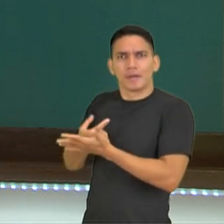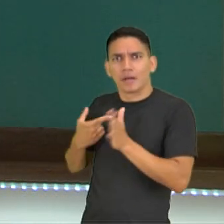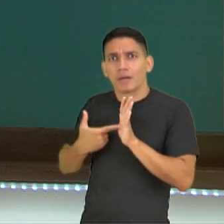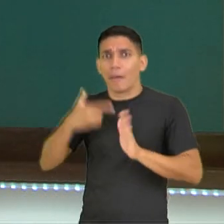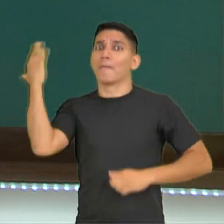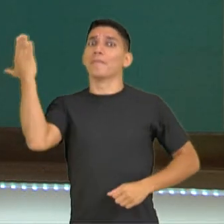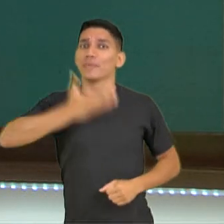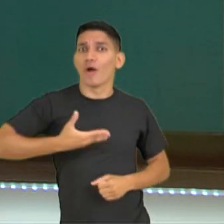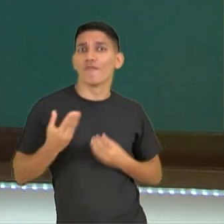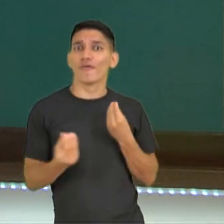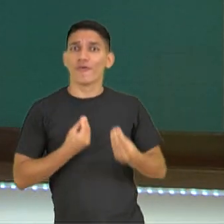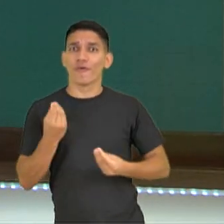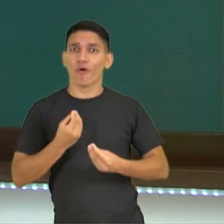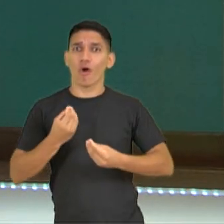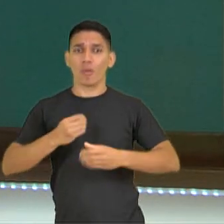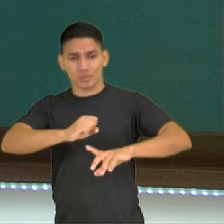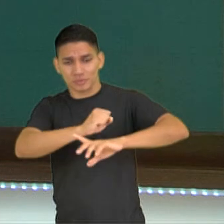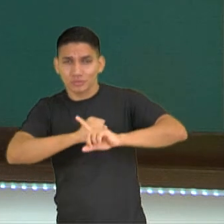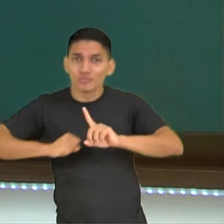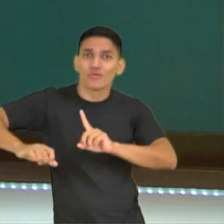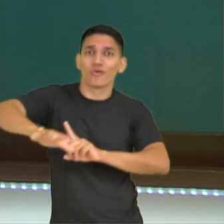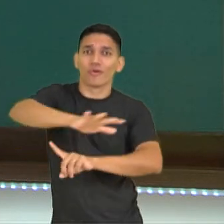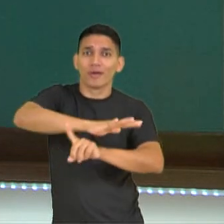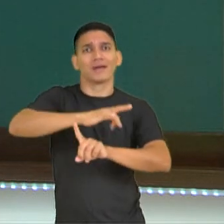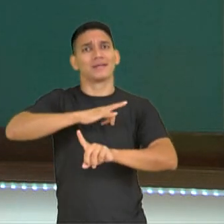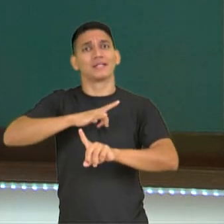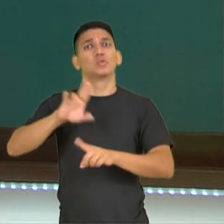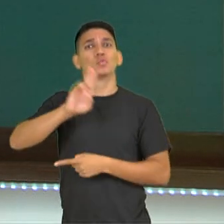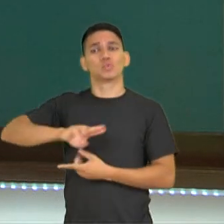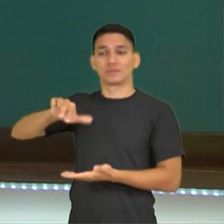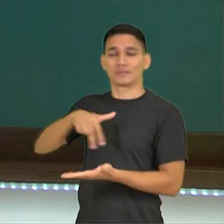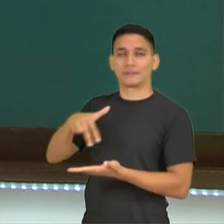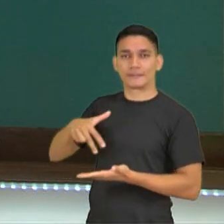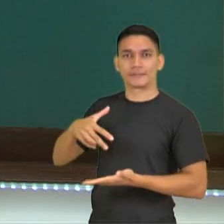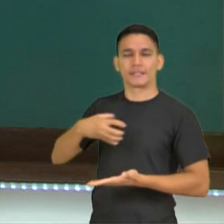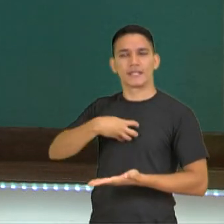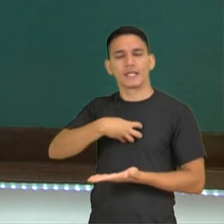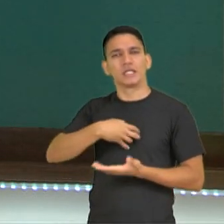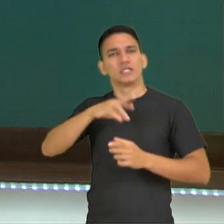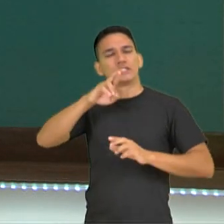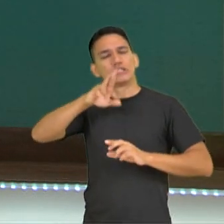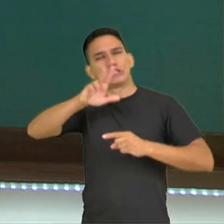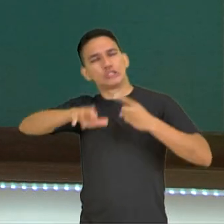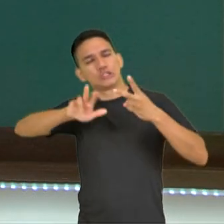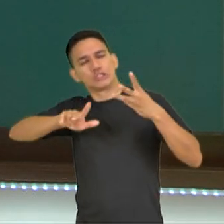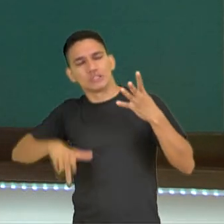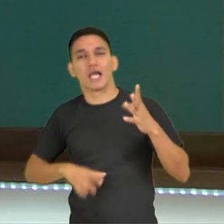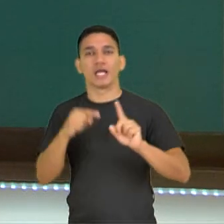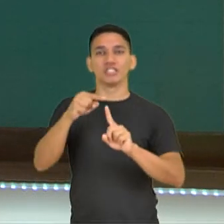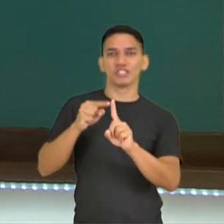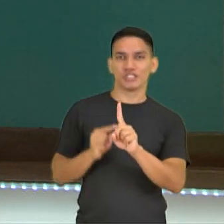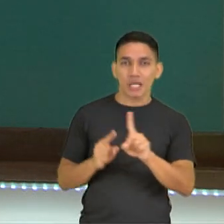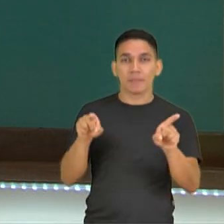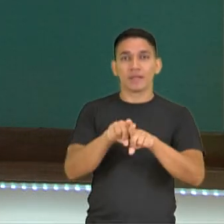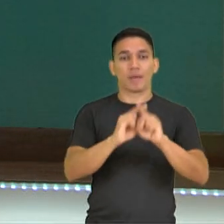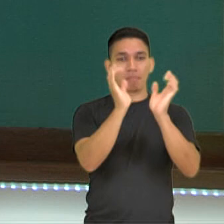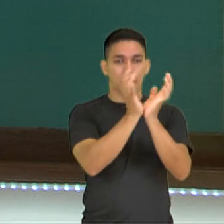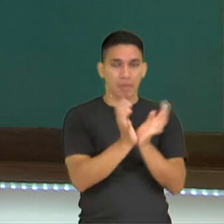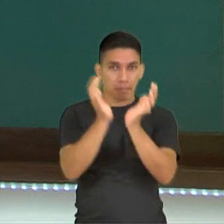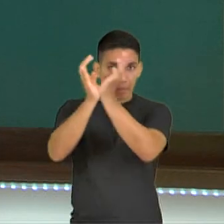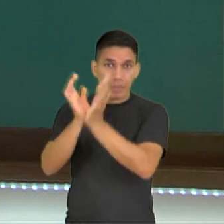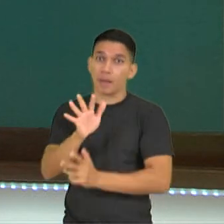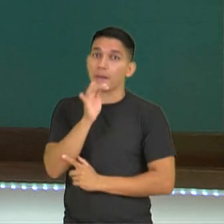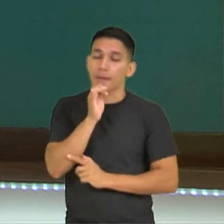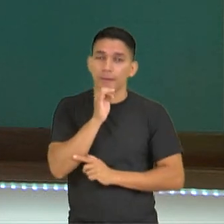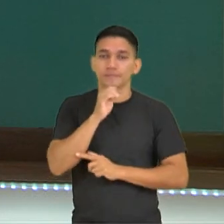trabalhada através da dança. Ela possui diferentes tipos e classificações, desde as danças de